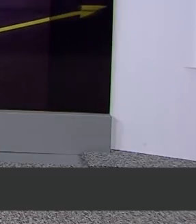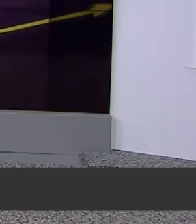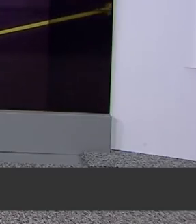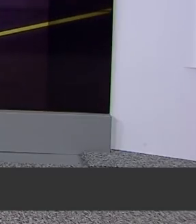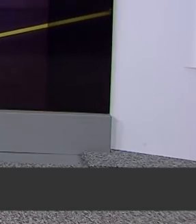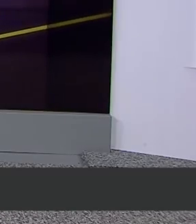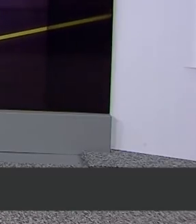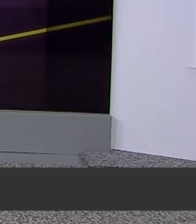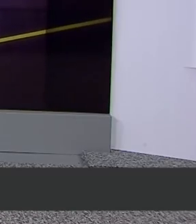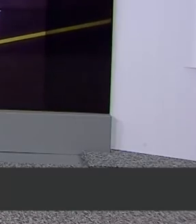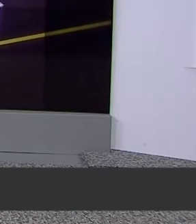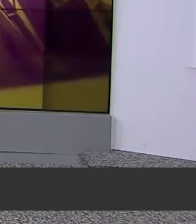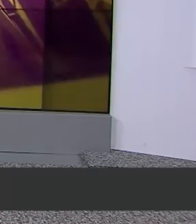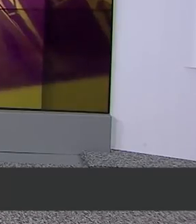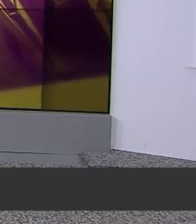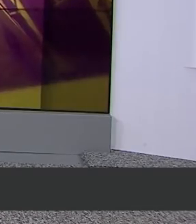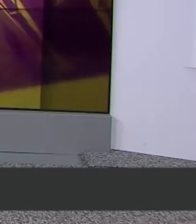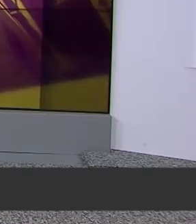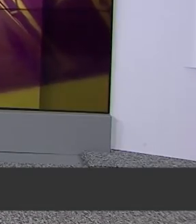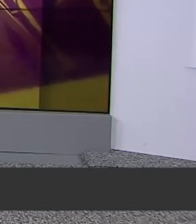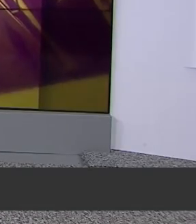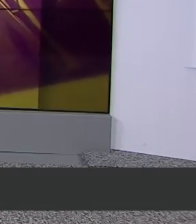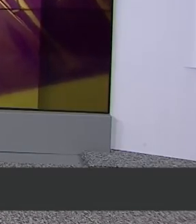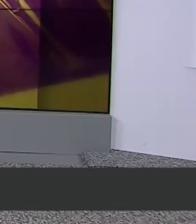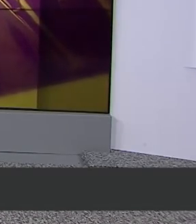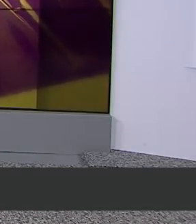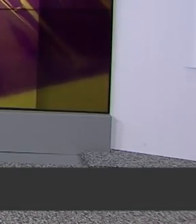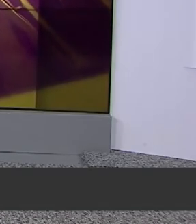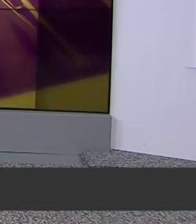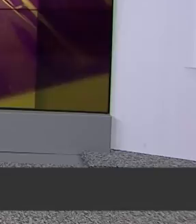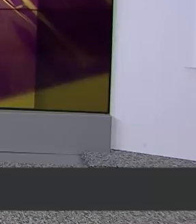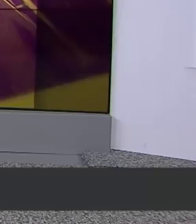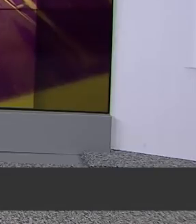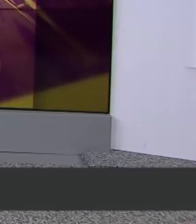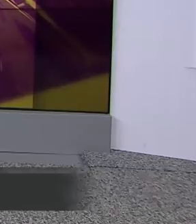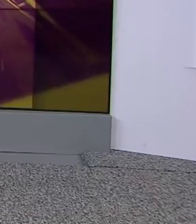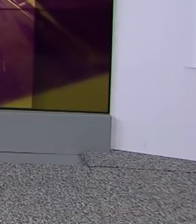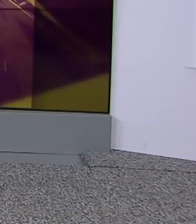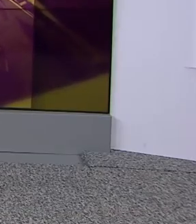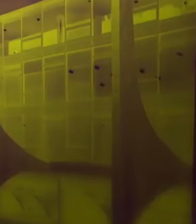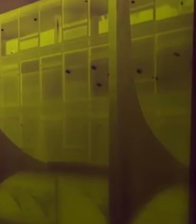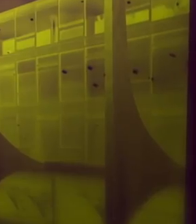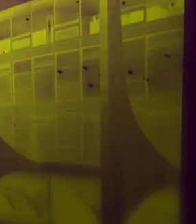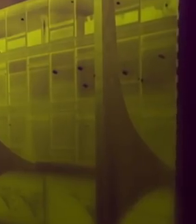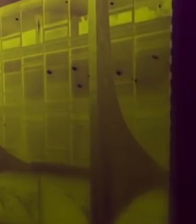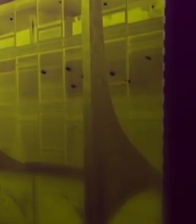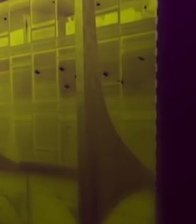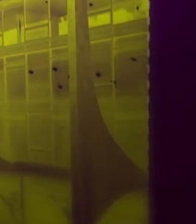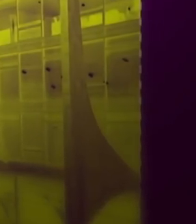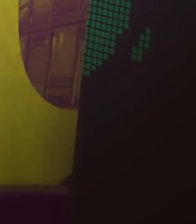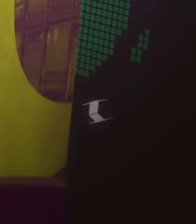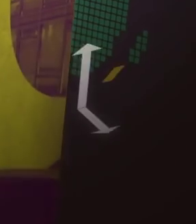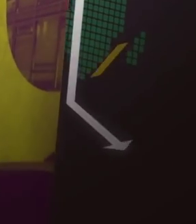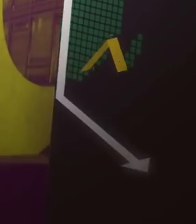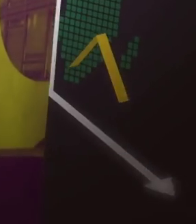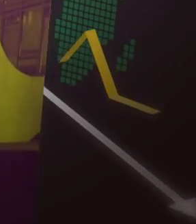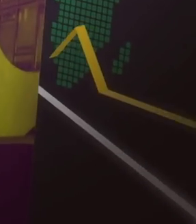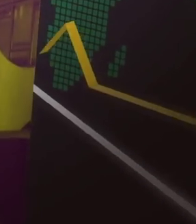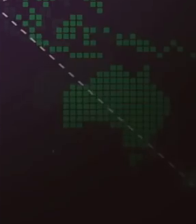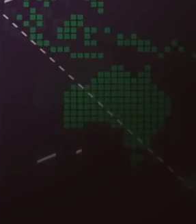sociais e aqui pela TVNBR, a TV do Governo Federal.